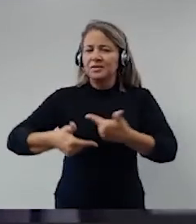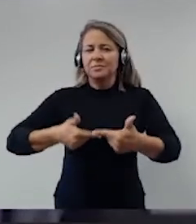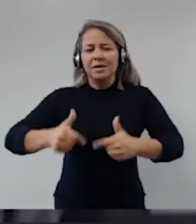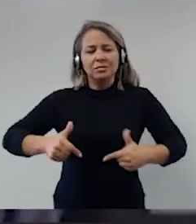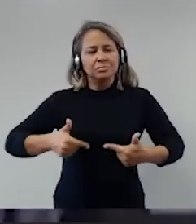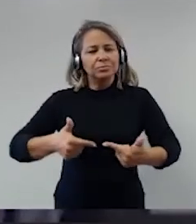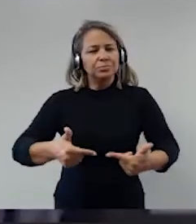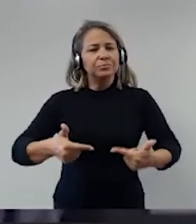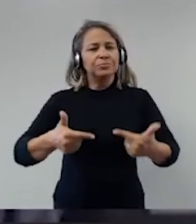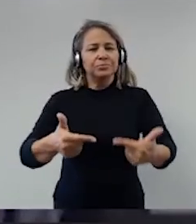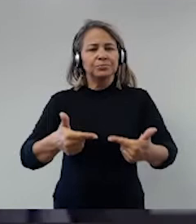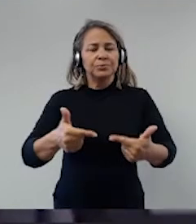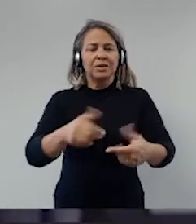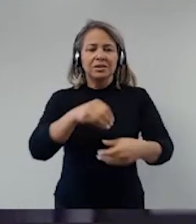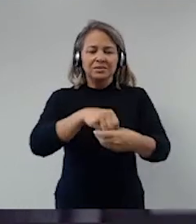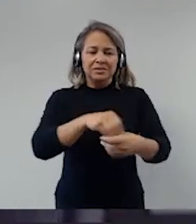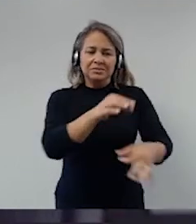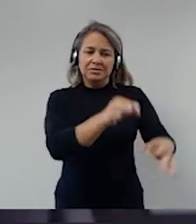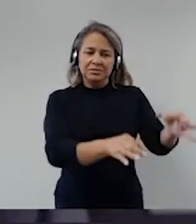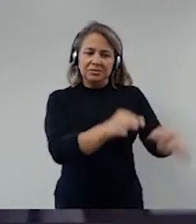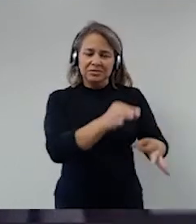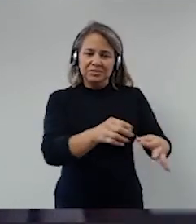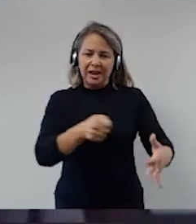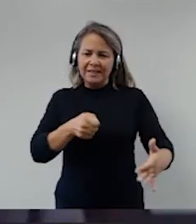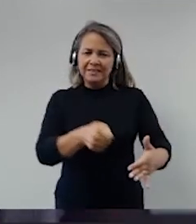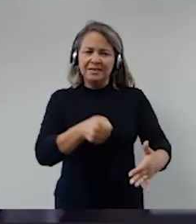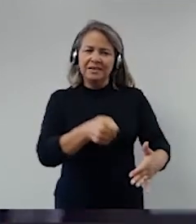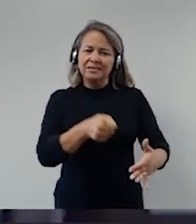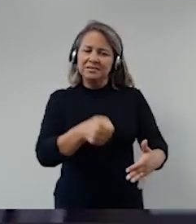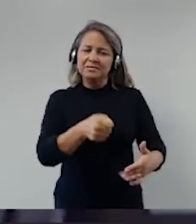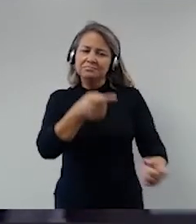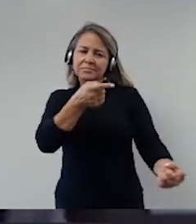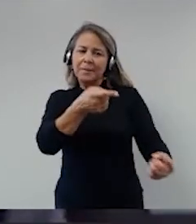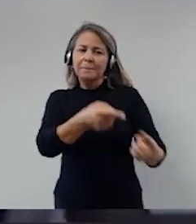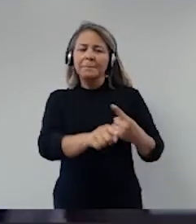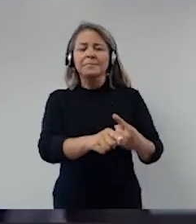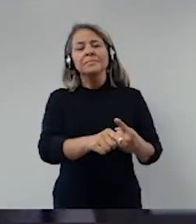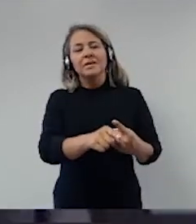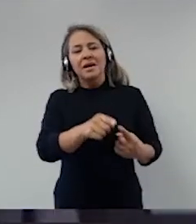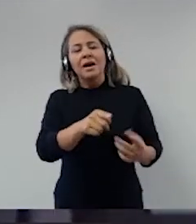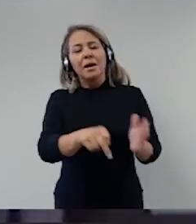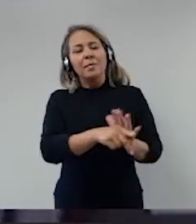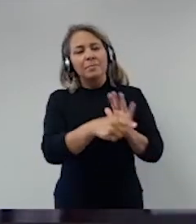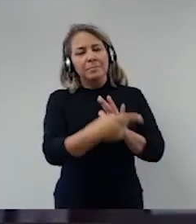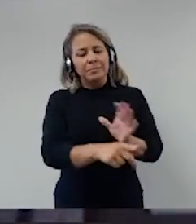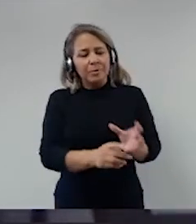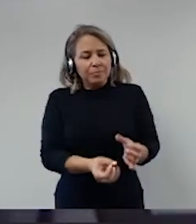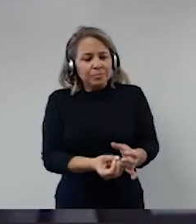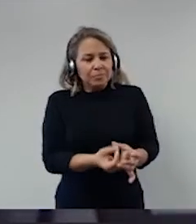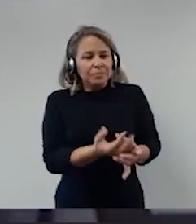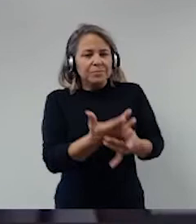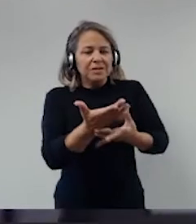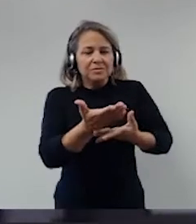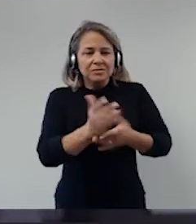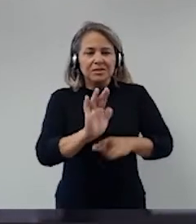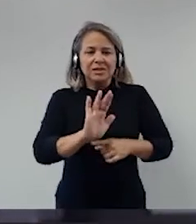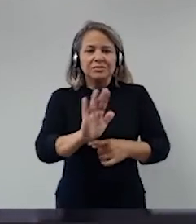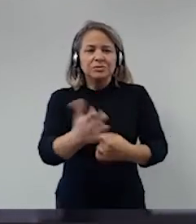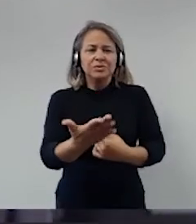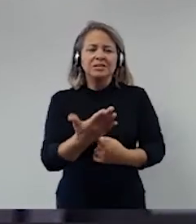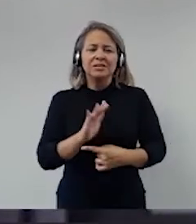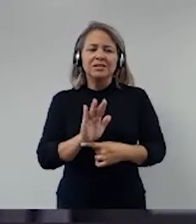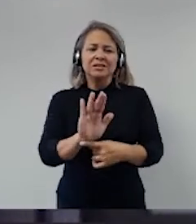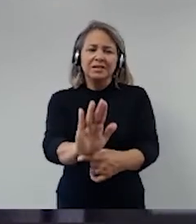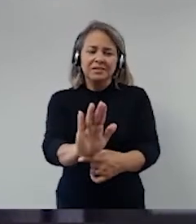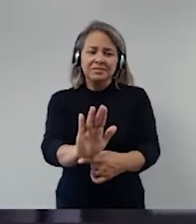de jurisprudência. Ataca a própria essência da solidariedade, ou seja,